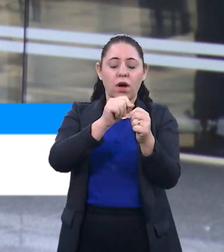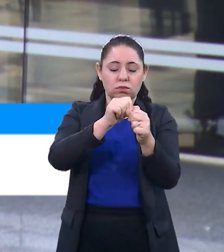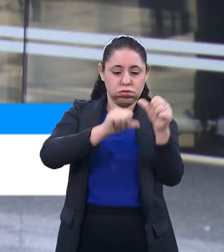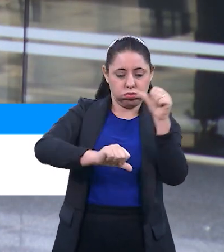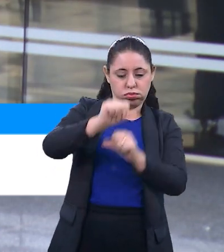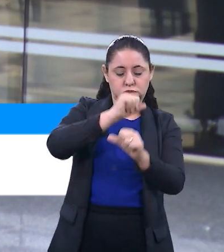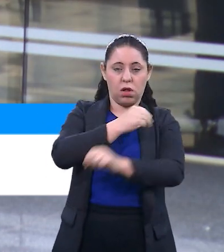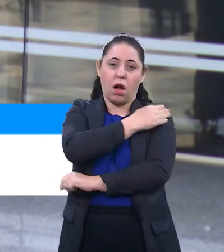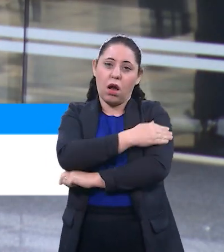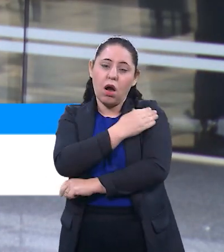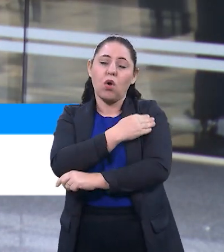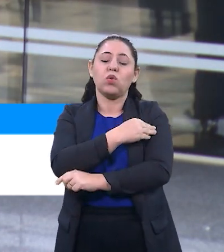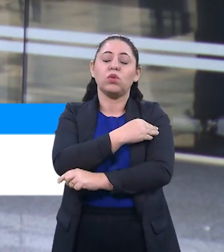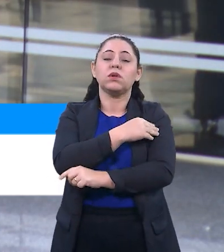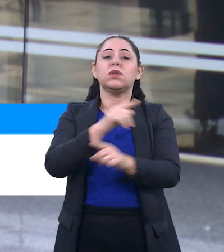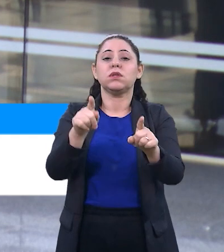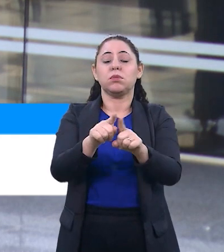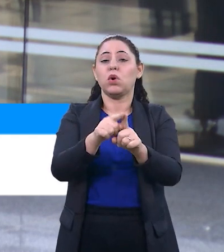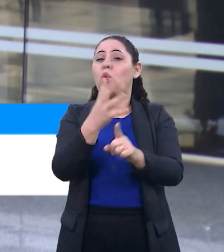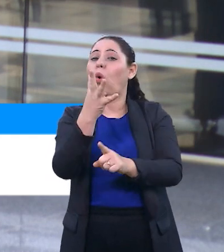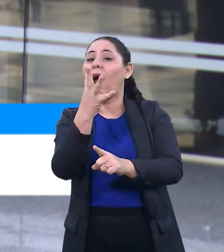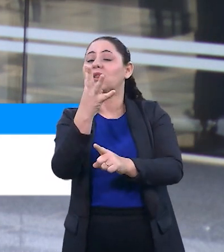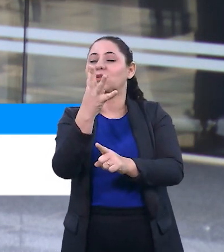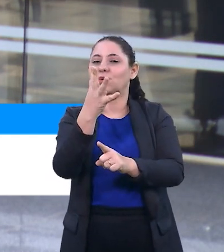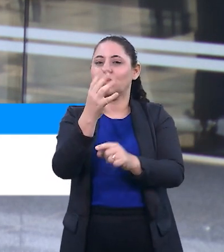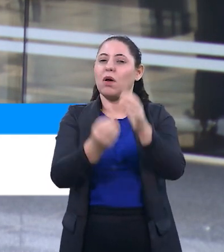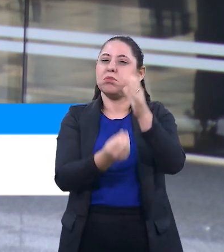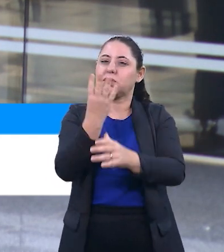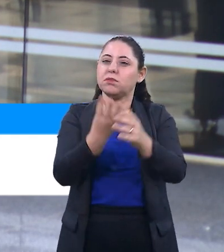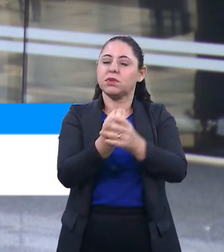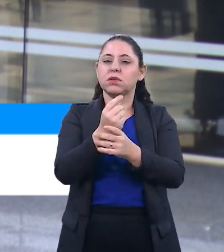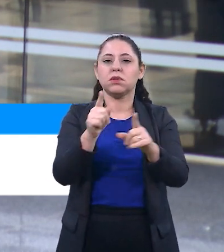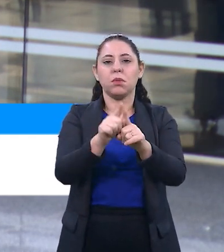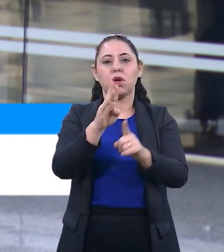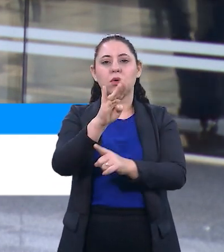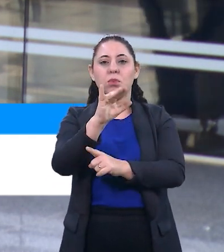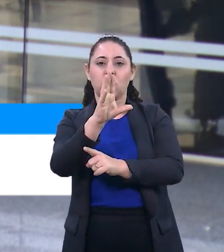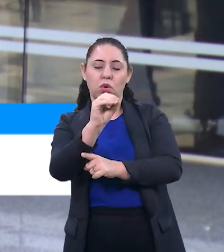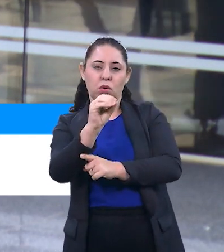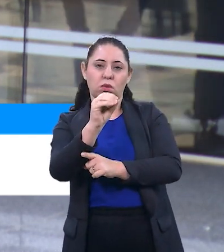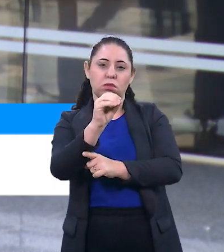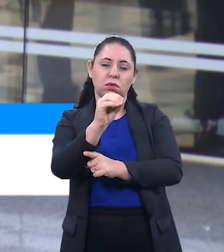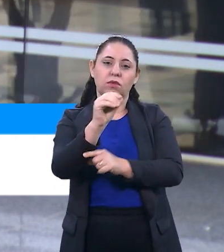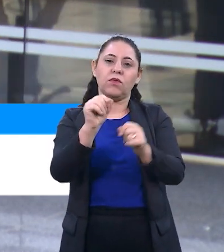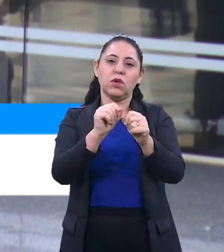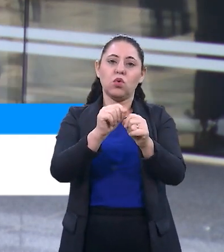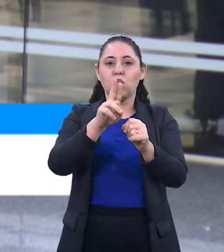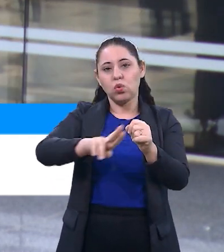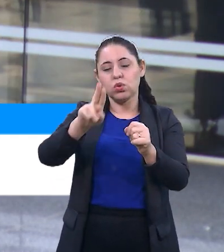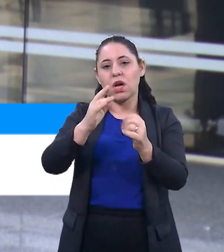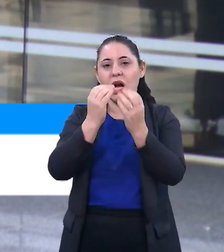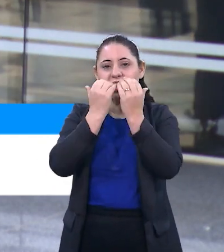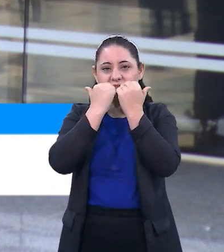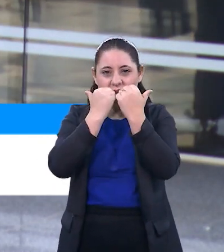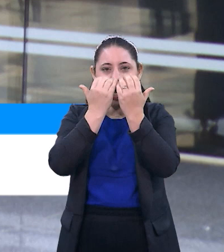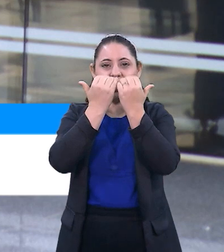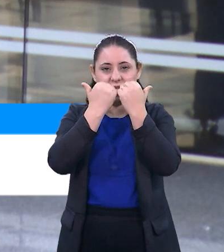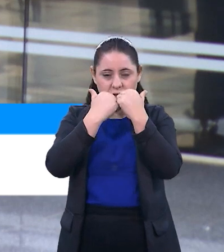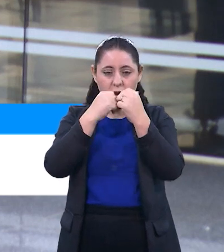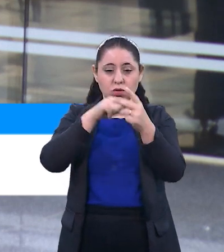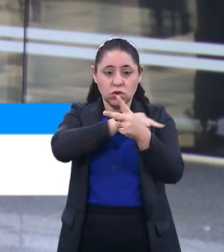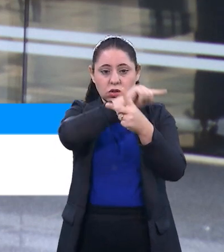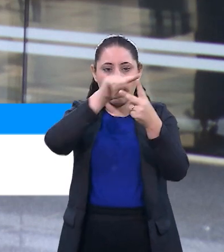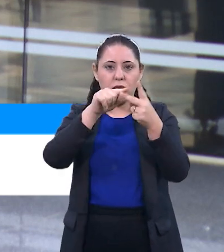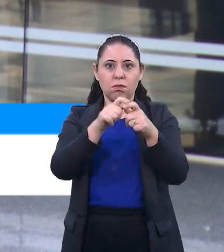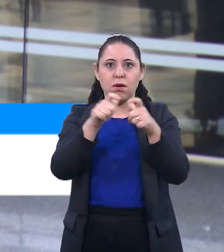e é o 4º estado em produção de etanol. Além disso, a produção de biocombustíveis a partir do milho fez com que Mato Grosso do